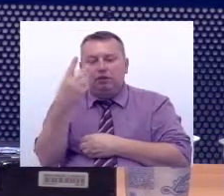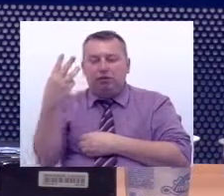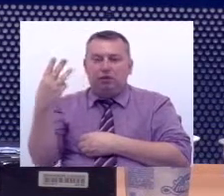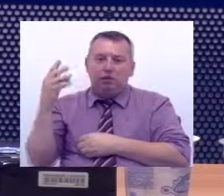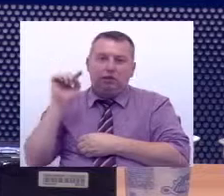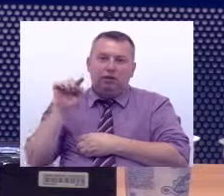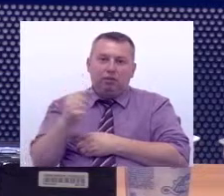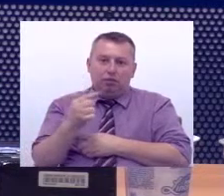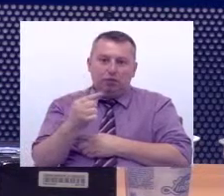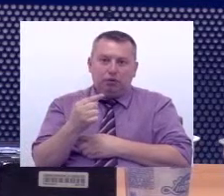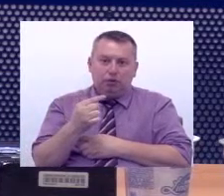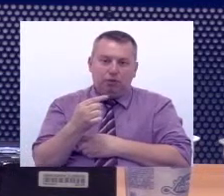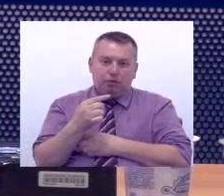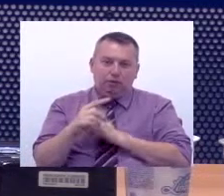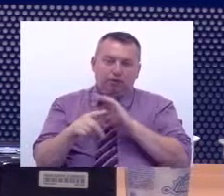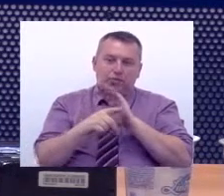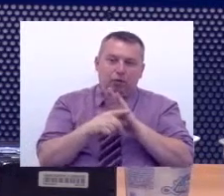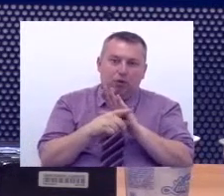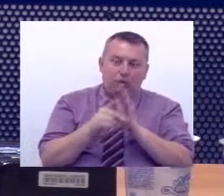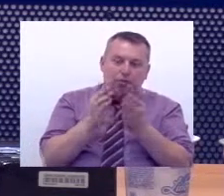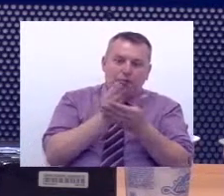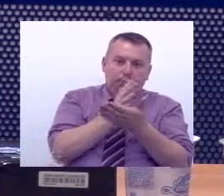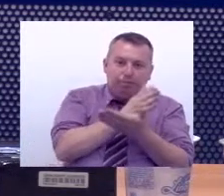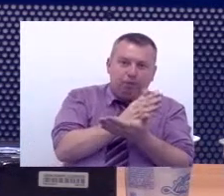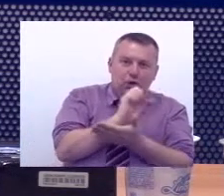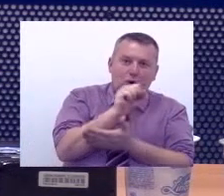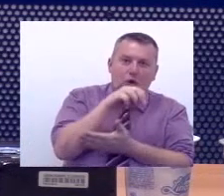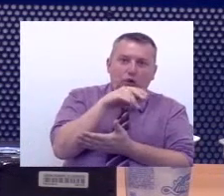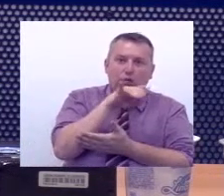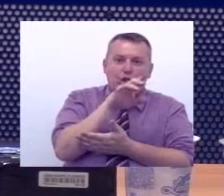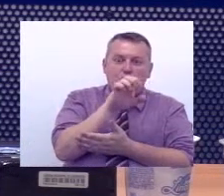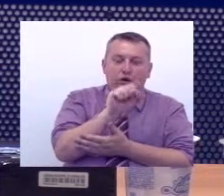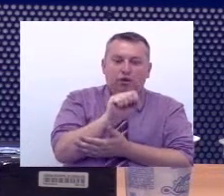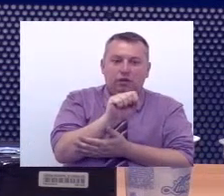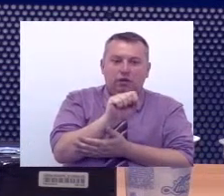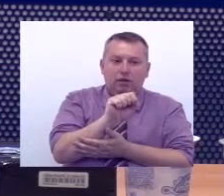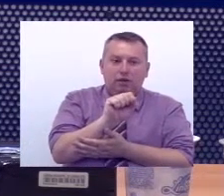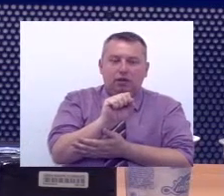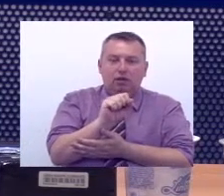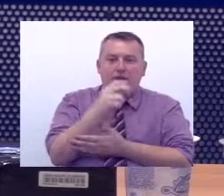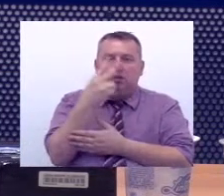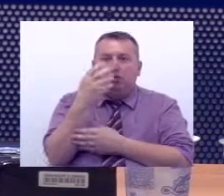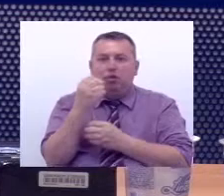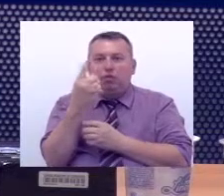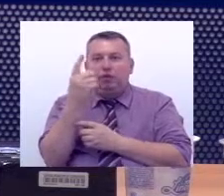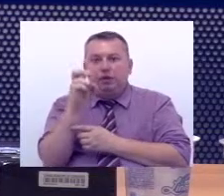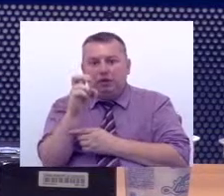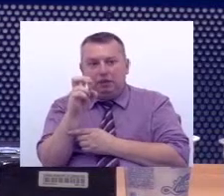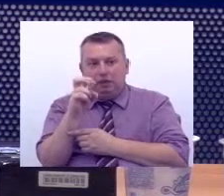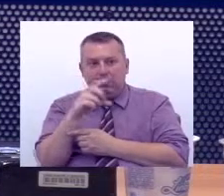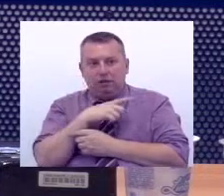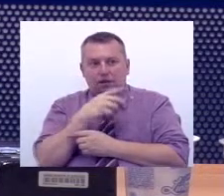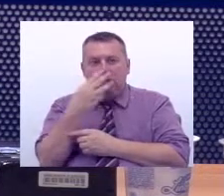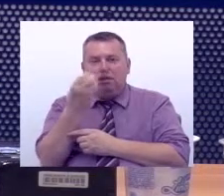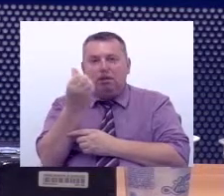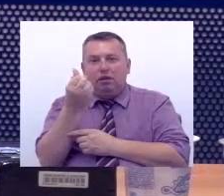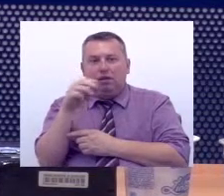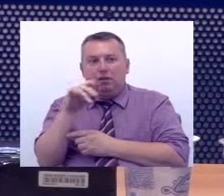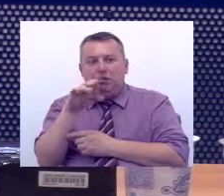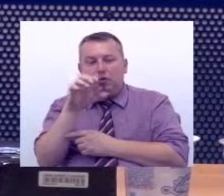R$72.133.000, contrapartida do município, R$8.000. Para 2015,